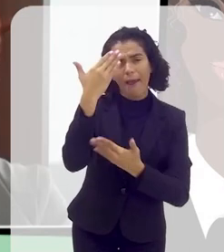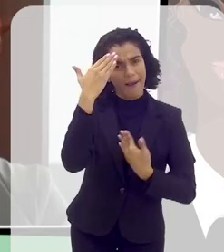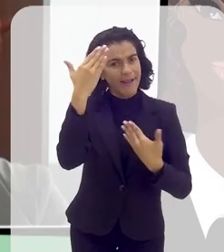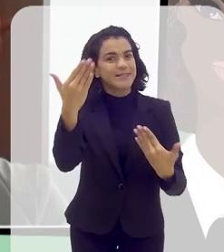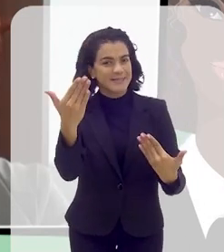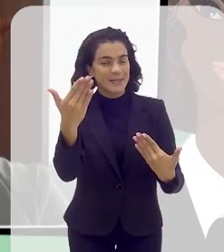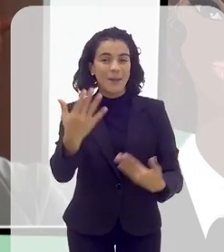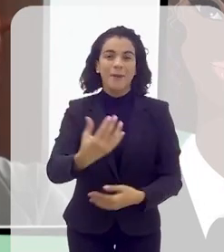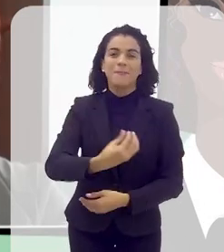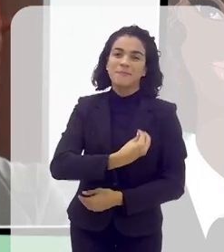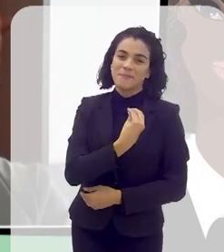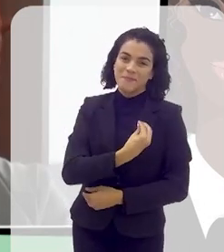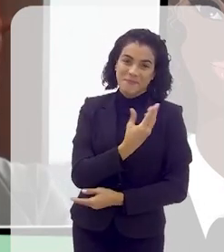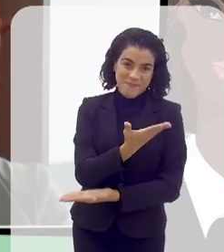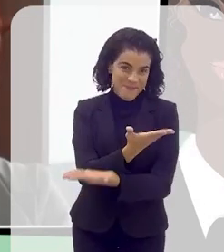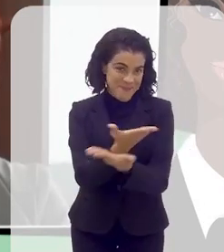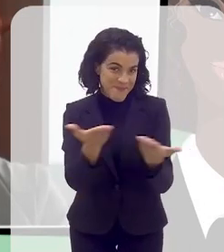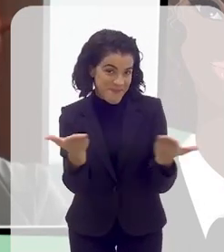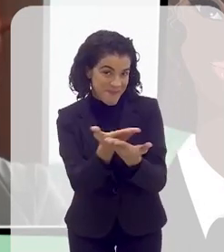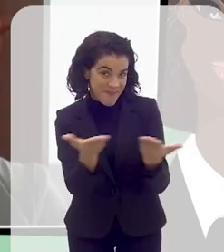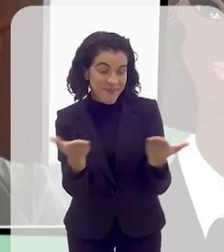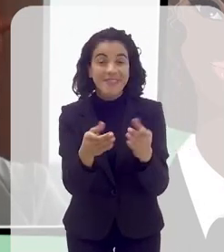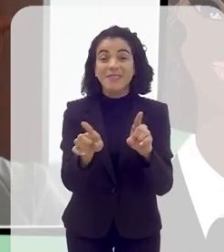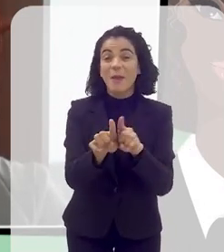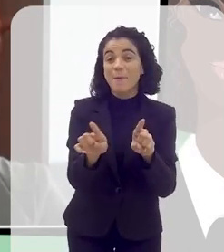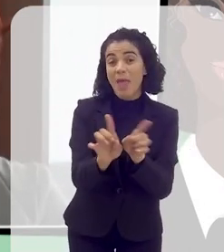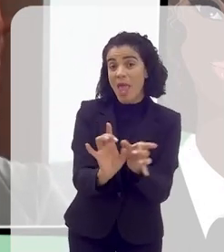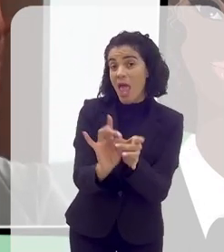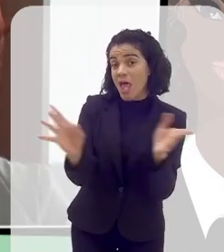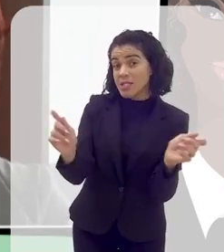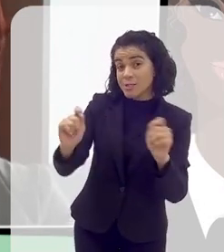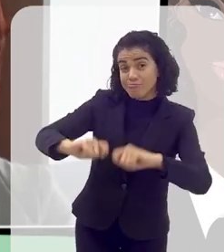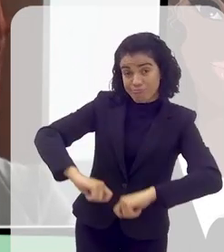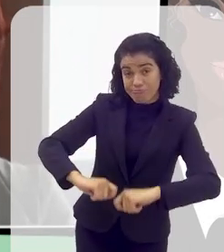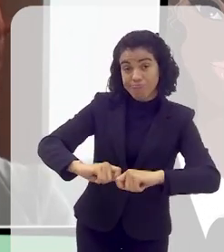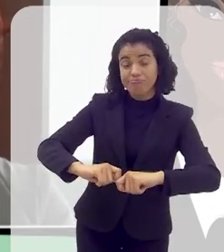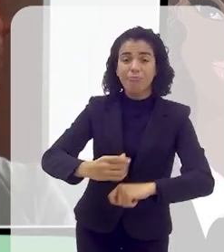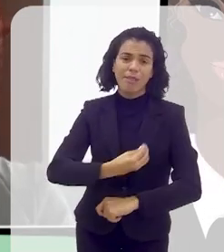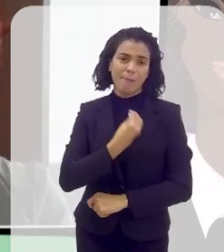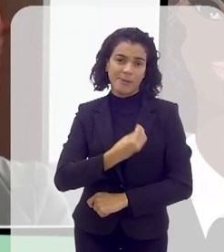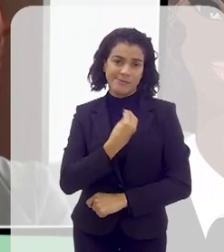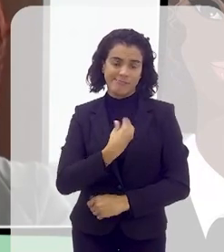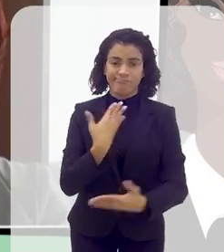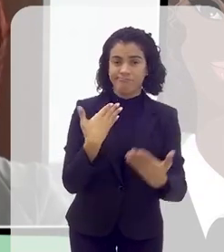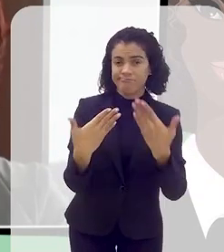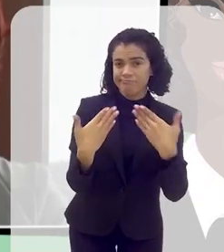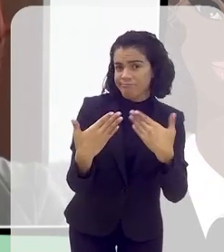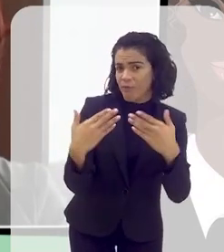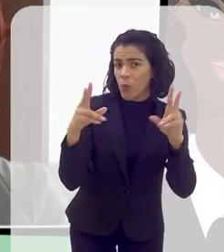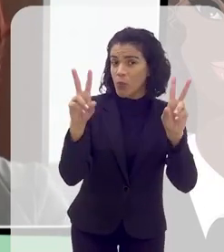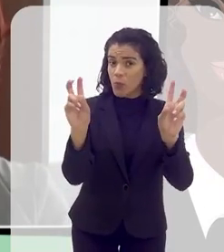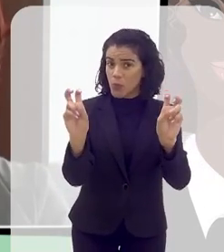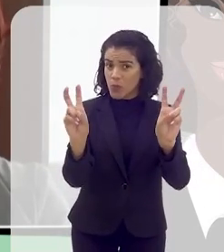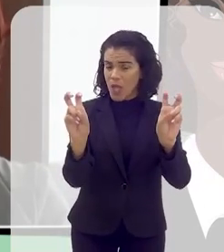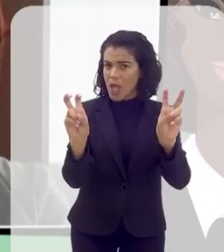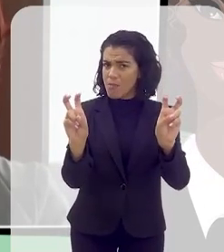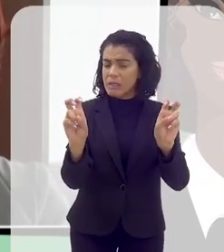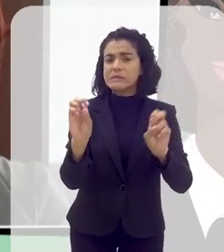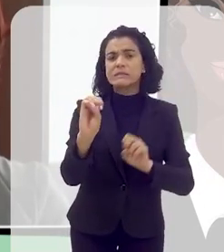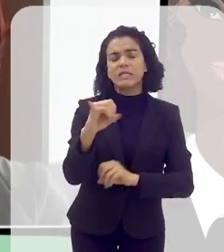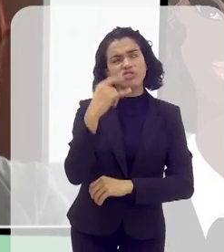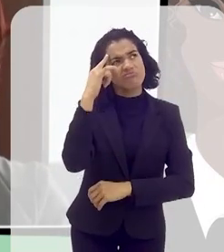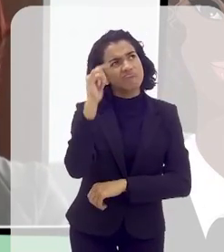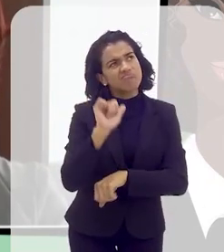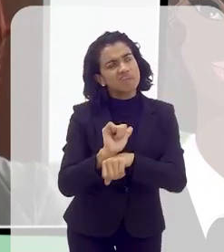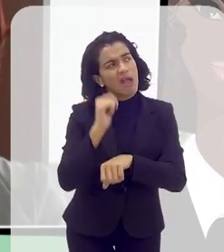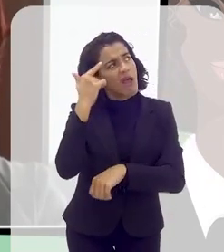queria agradecer a participação de vocês e a disponibilidade para falarmos de um tema que, se a